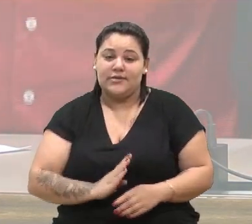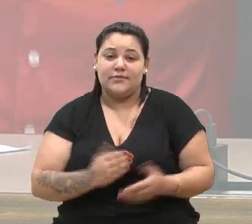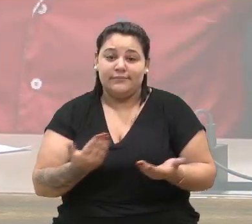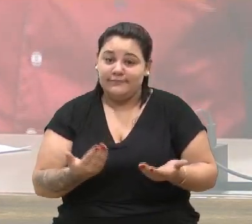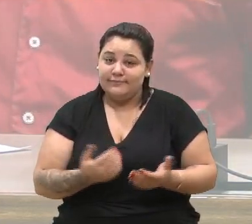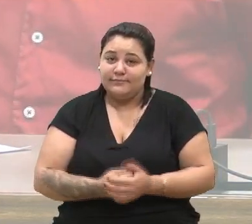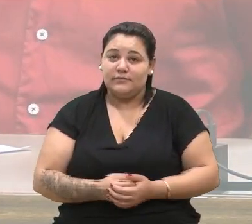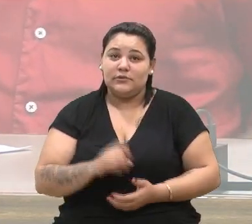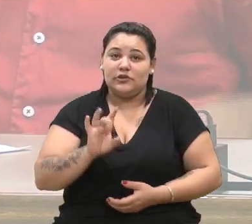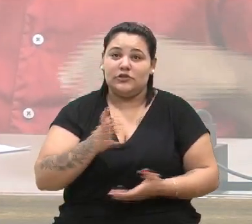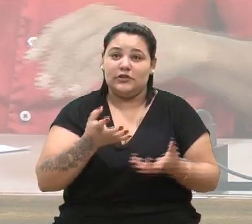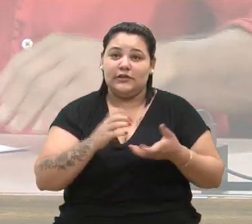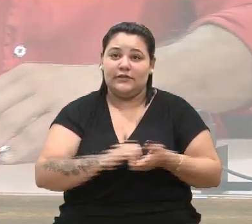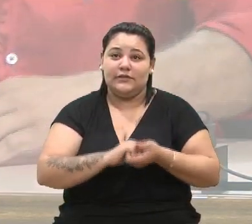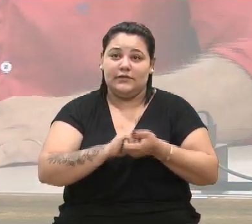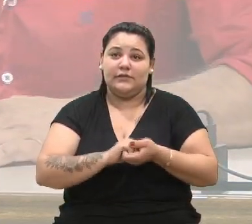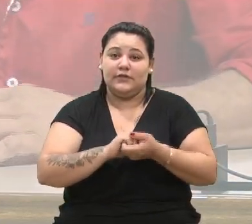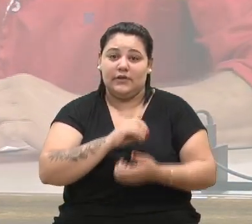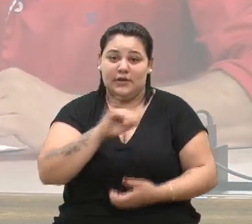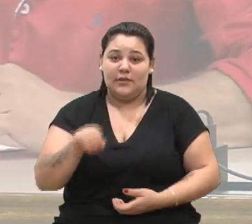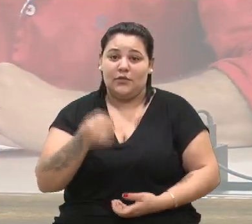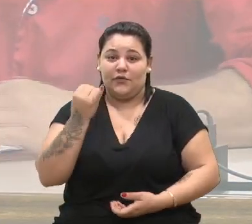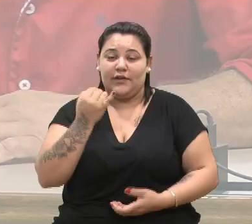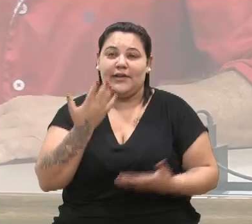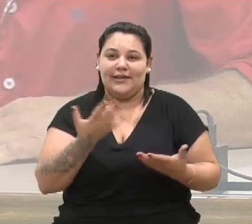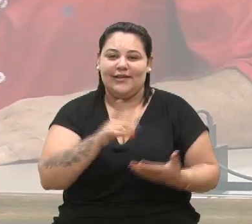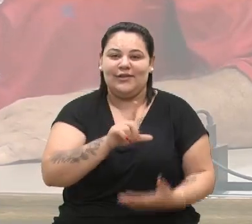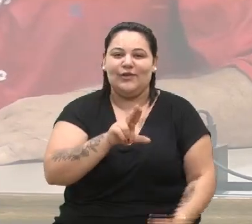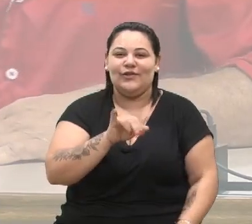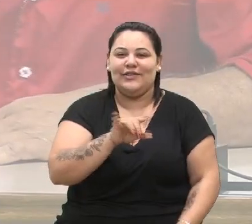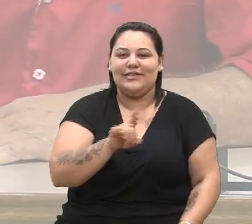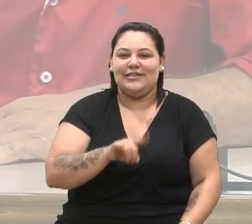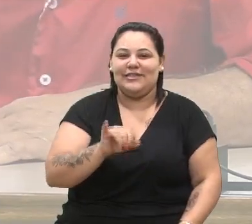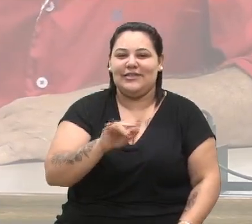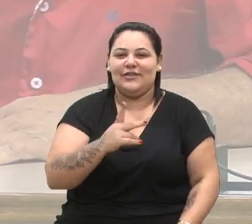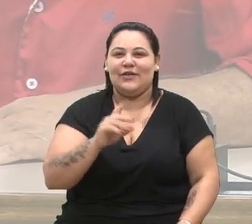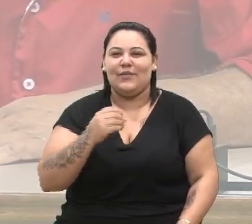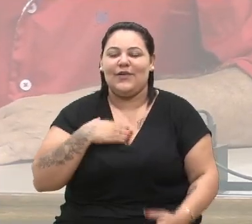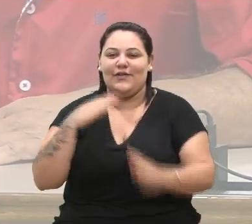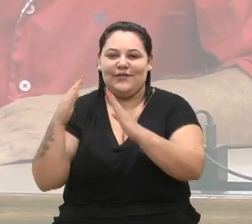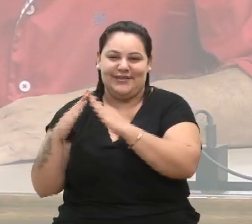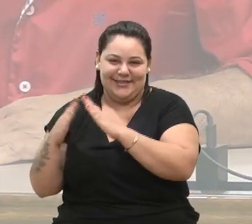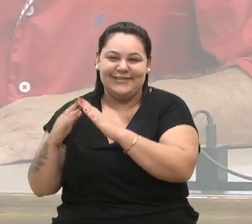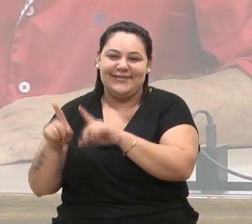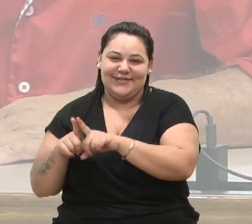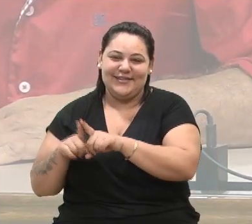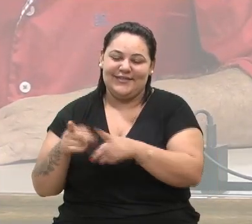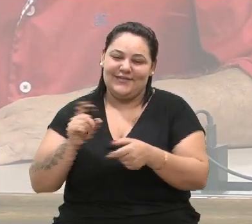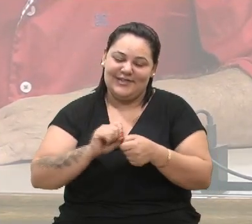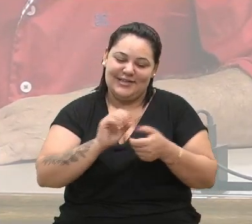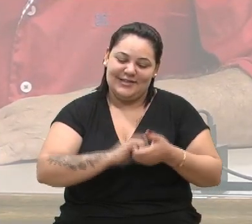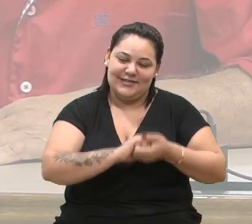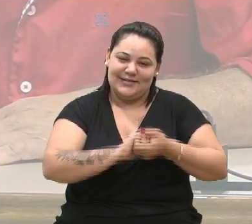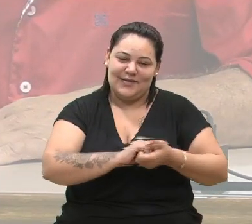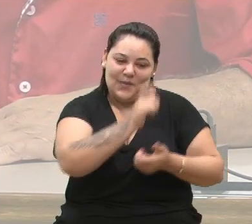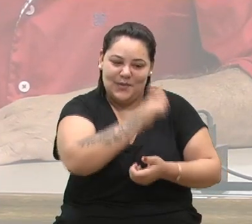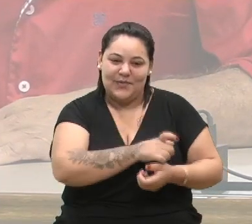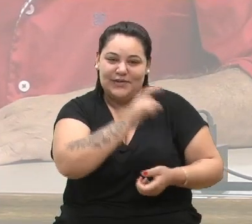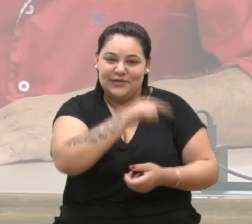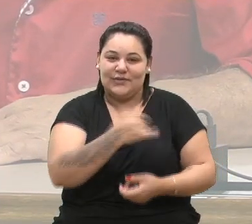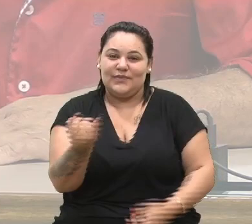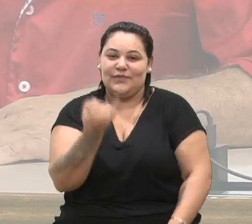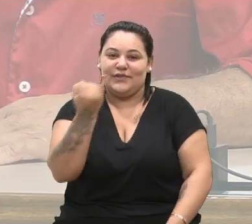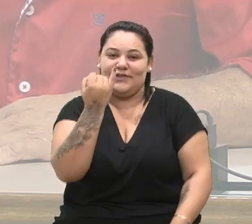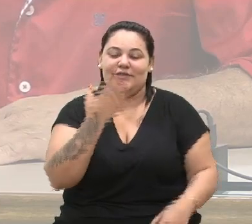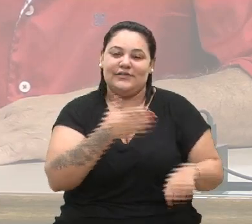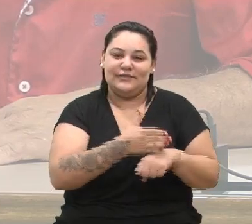fazer essa saudação que é o Luizinho e aproveitar, meu vizinho, Luizinho, e fazer essa saudação, né, e a ele, que é uma pessoa importante no nosso futebol.